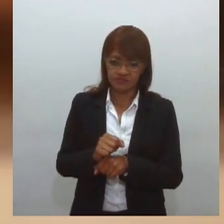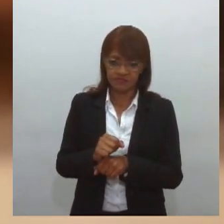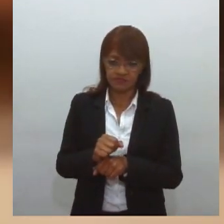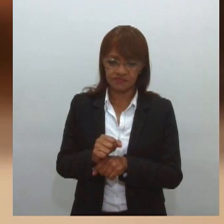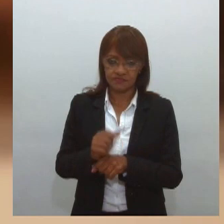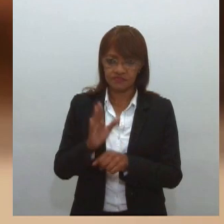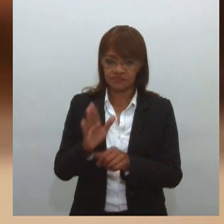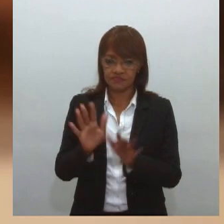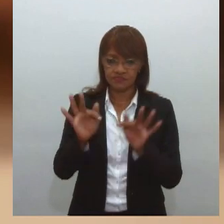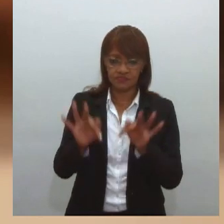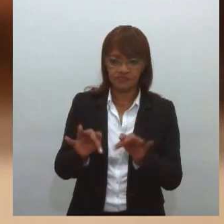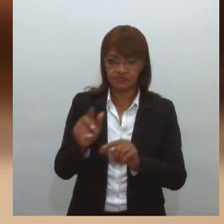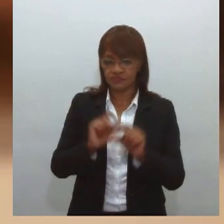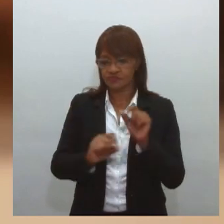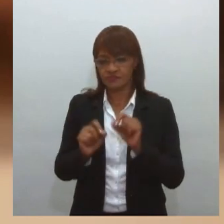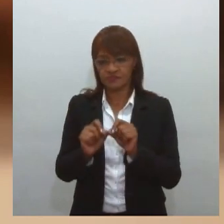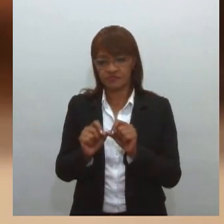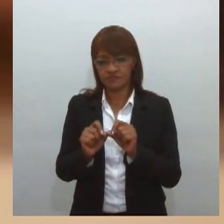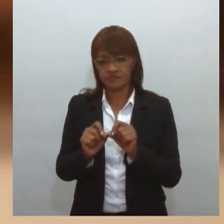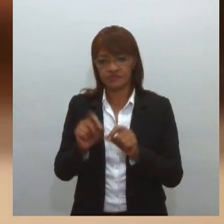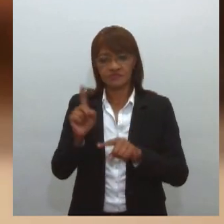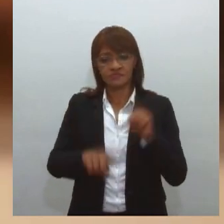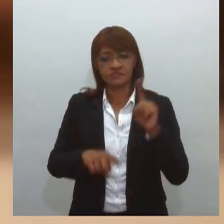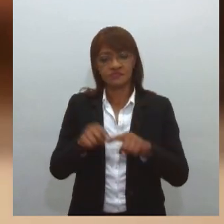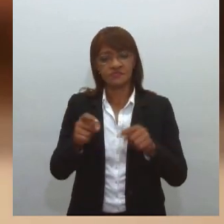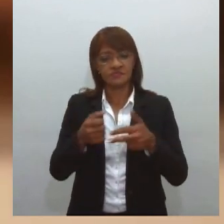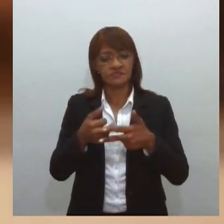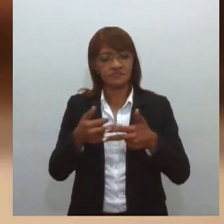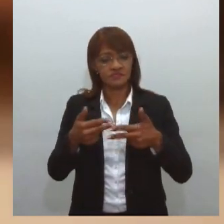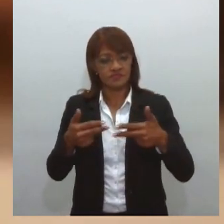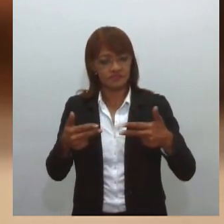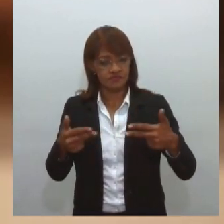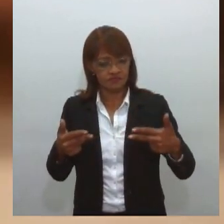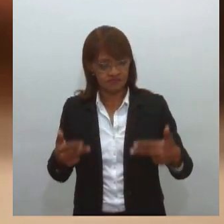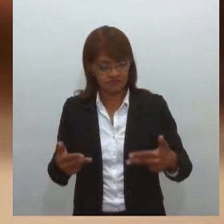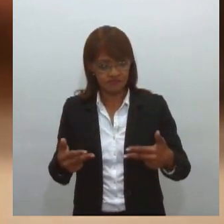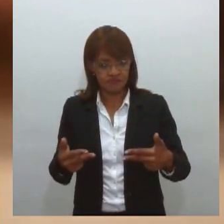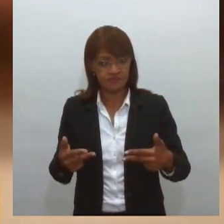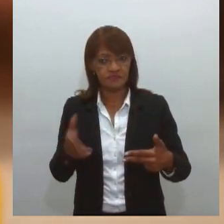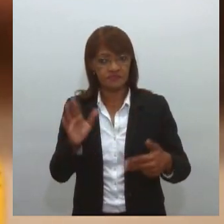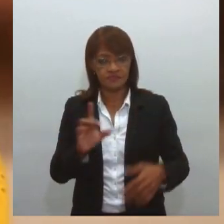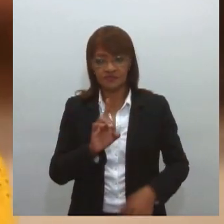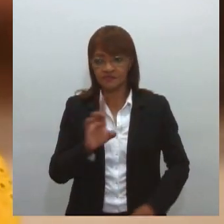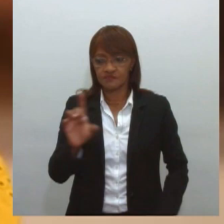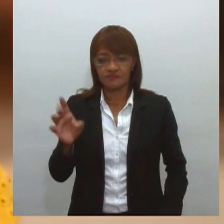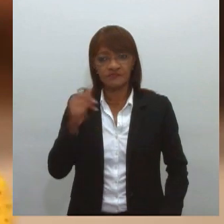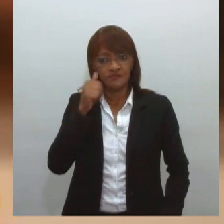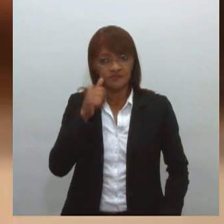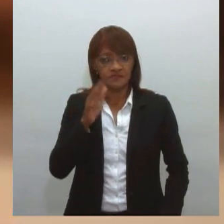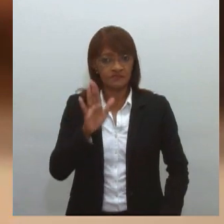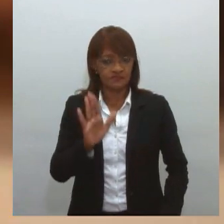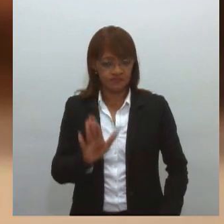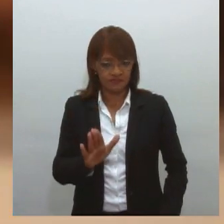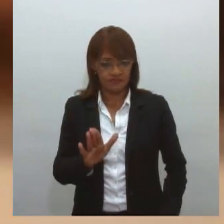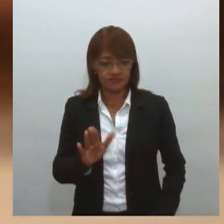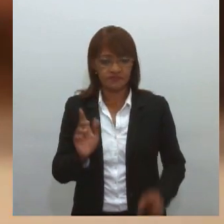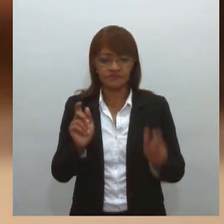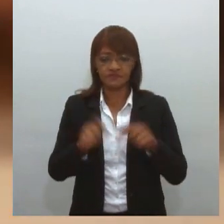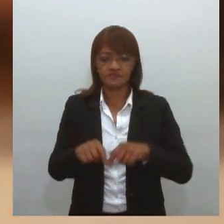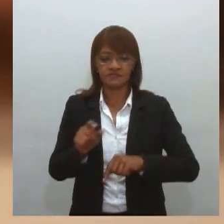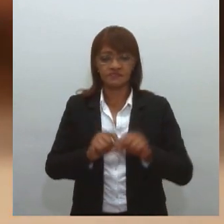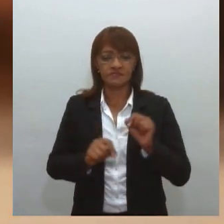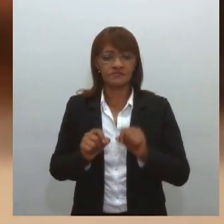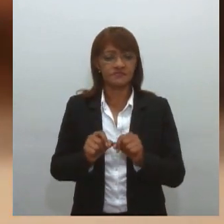deixar muito material com essas vozes femininas para que elas possam não só oferecer cursos